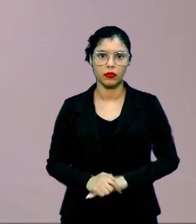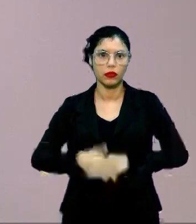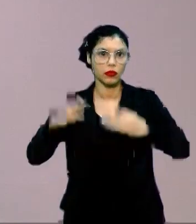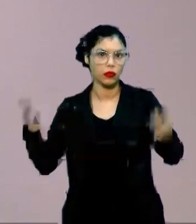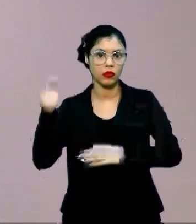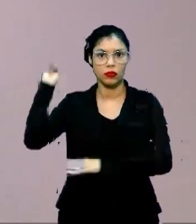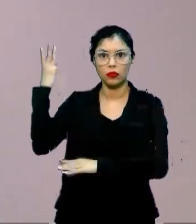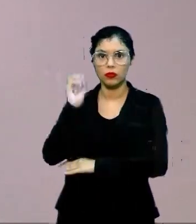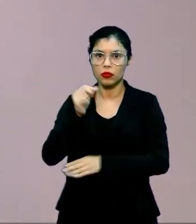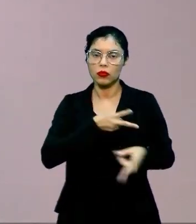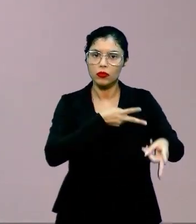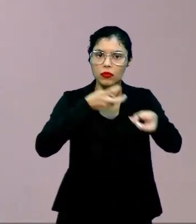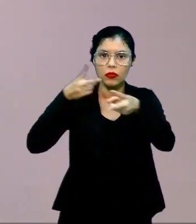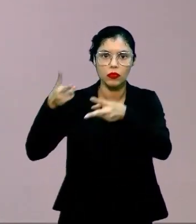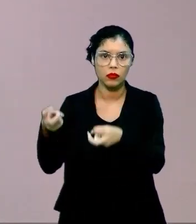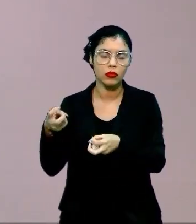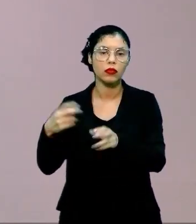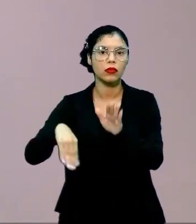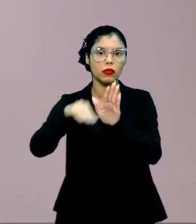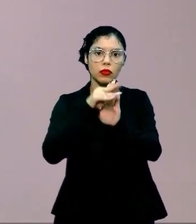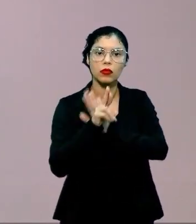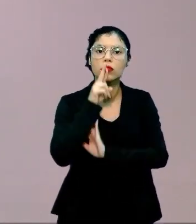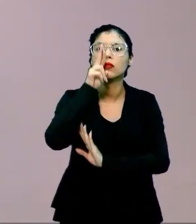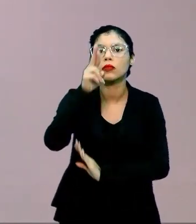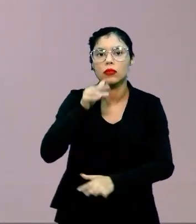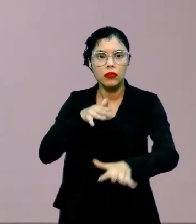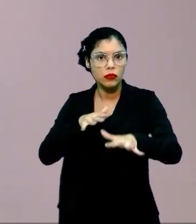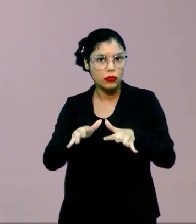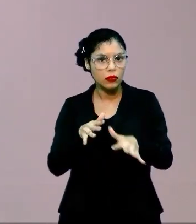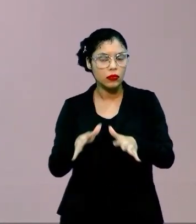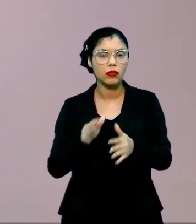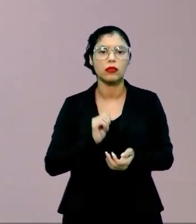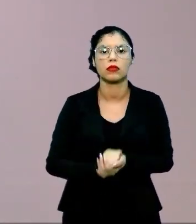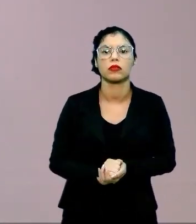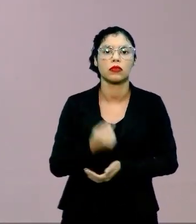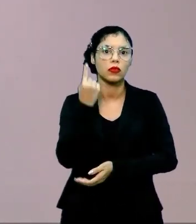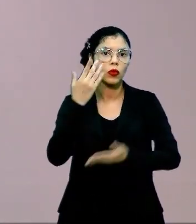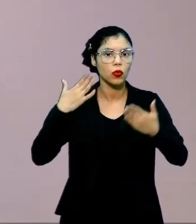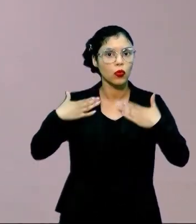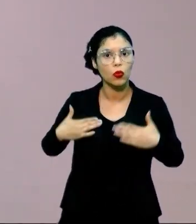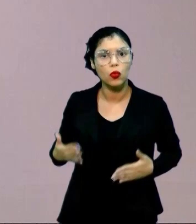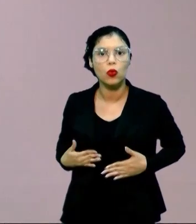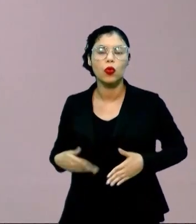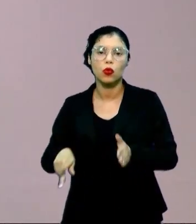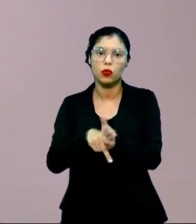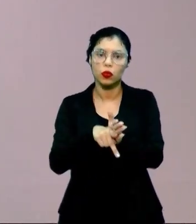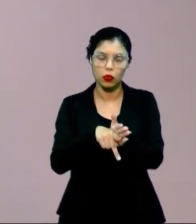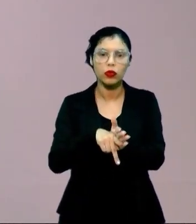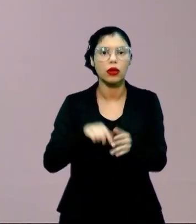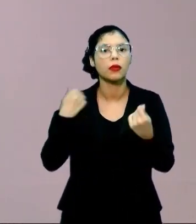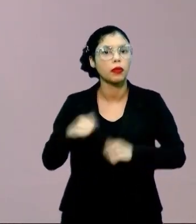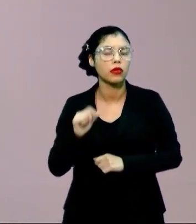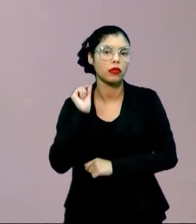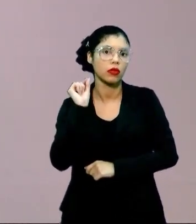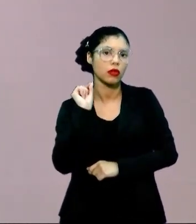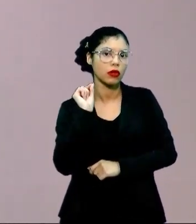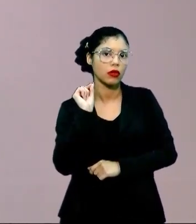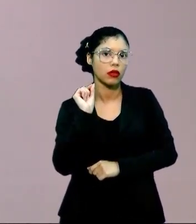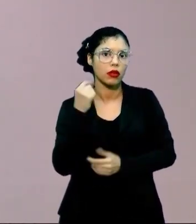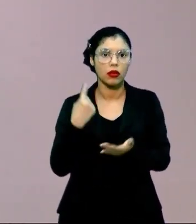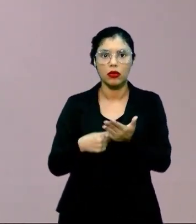Neste caso, a gente observa que para se calcular o movimento e o deslocamento de um corpo, devemos levar em consideração